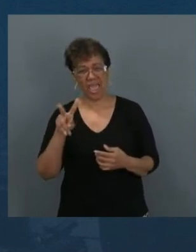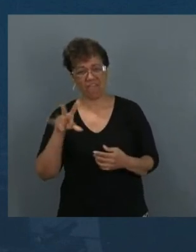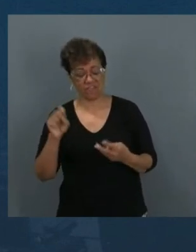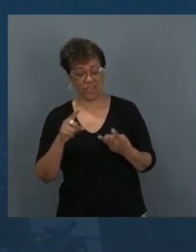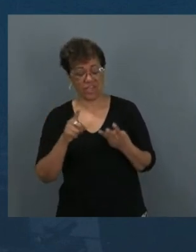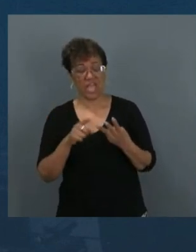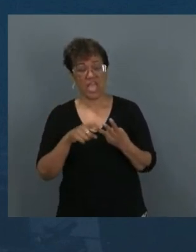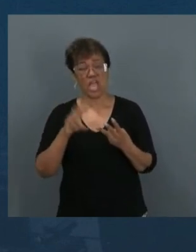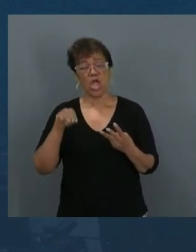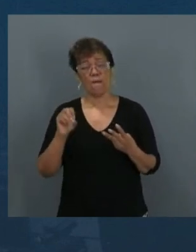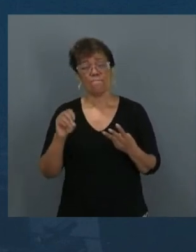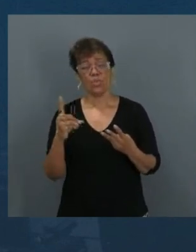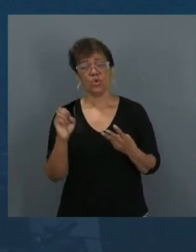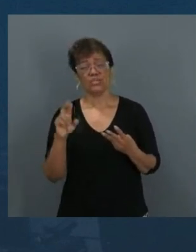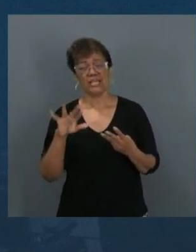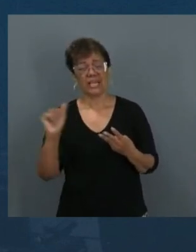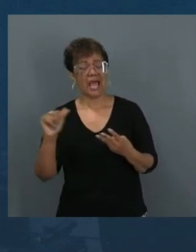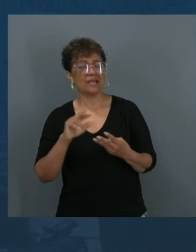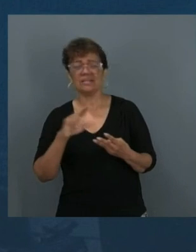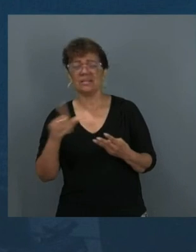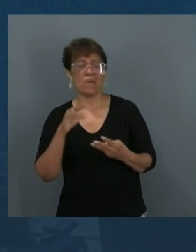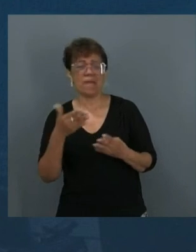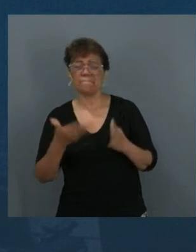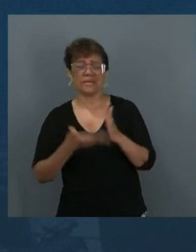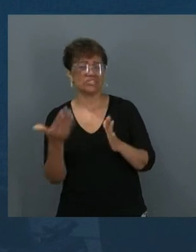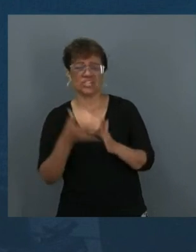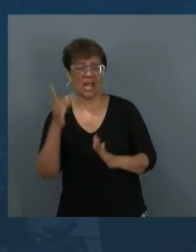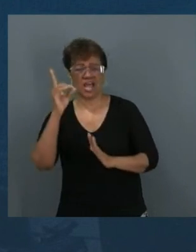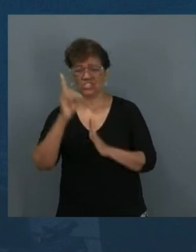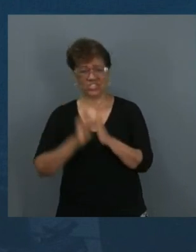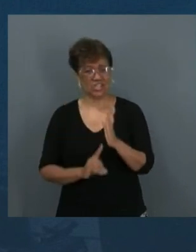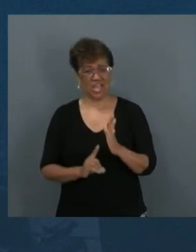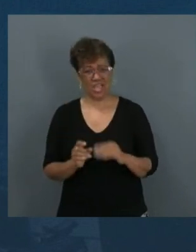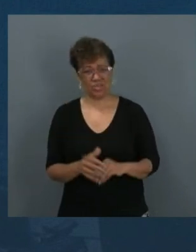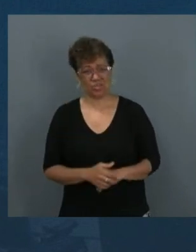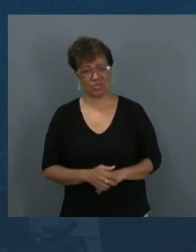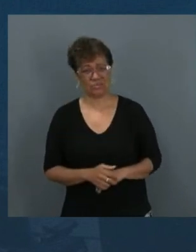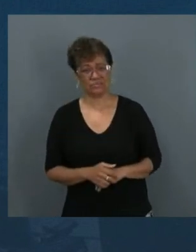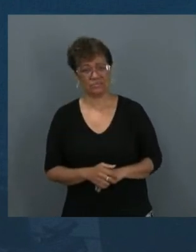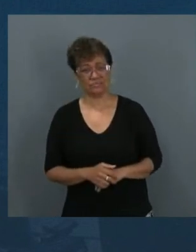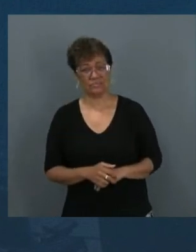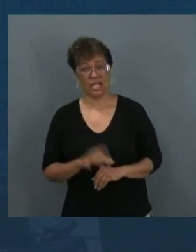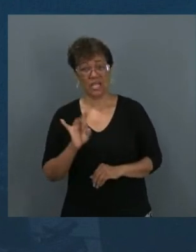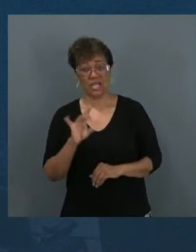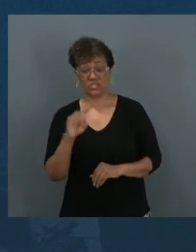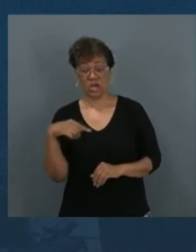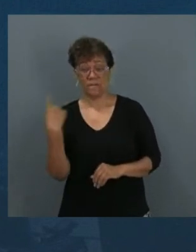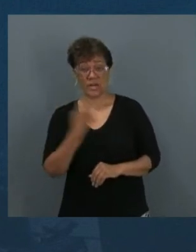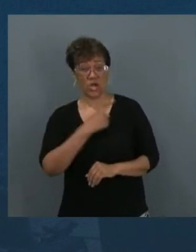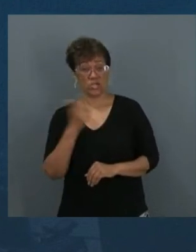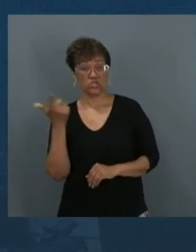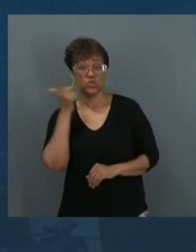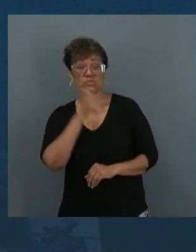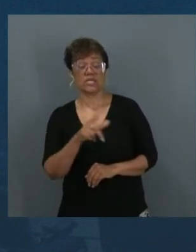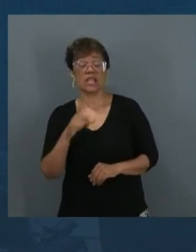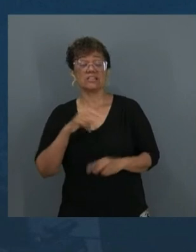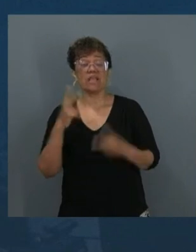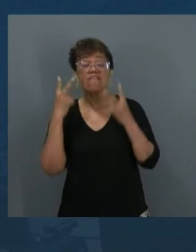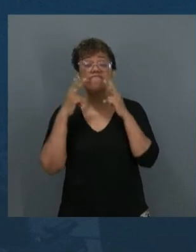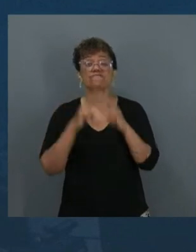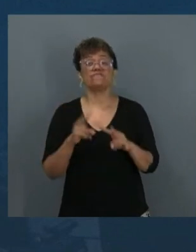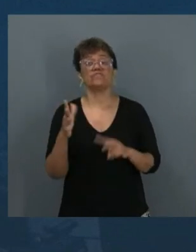foi feito para tirar direitos. Isso foi feito para a gente conseguir ter uma visão